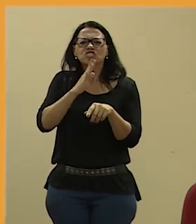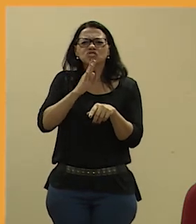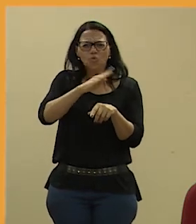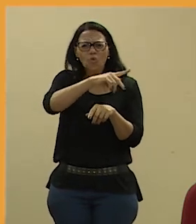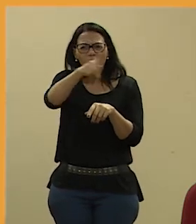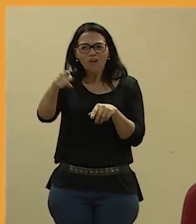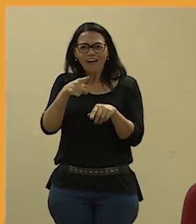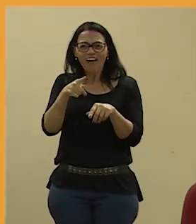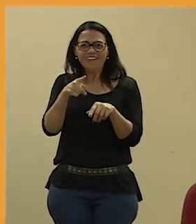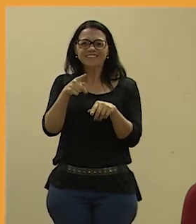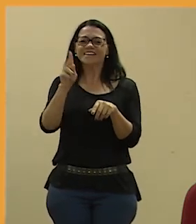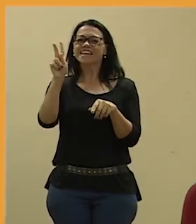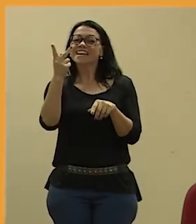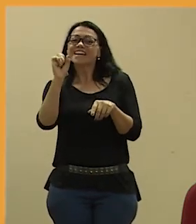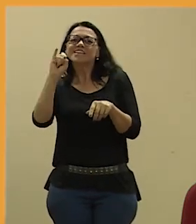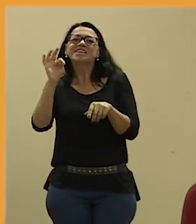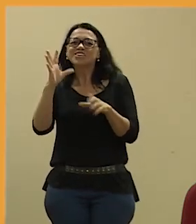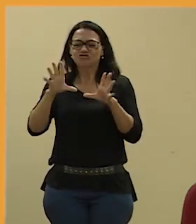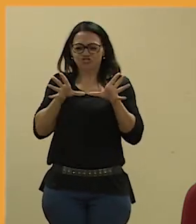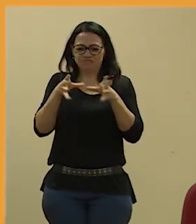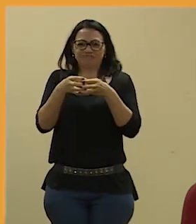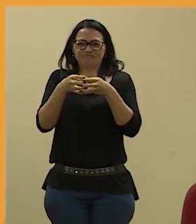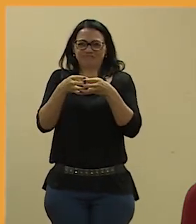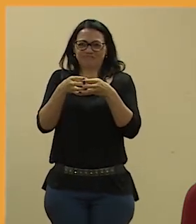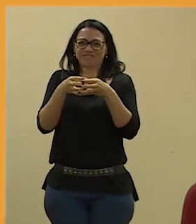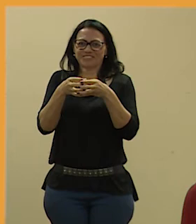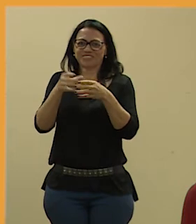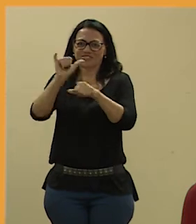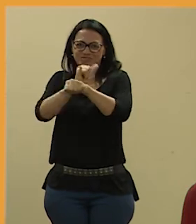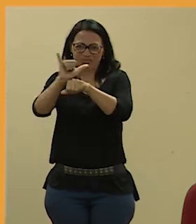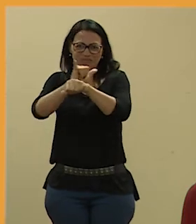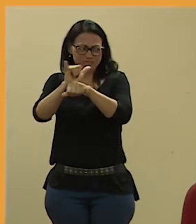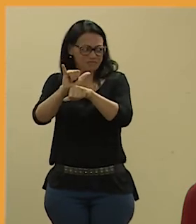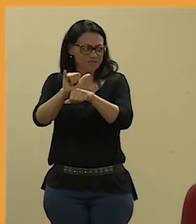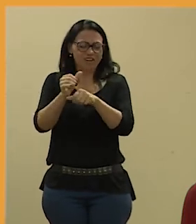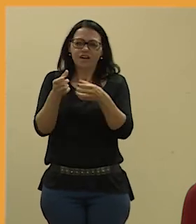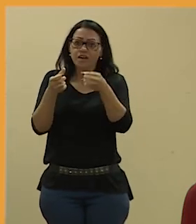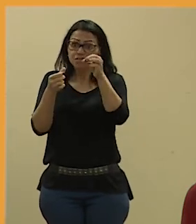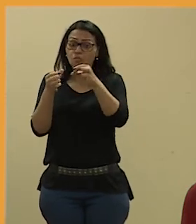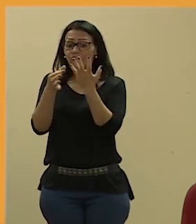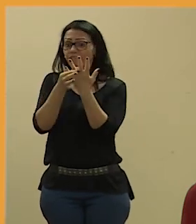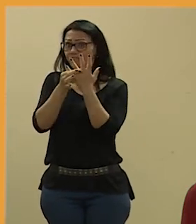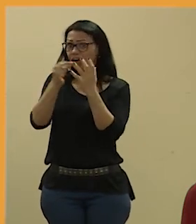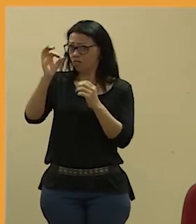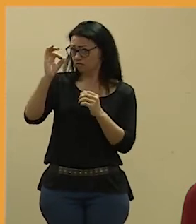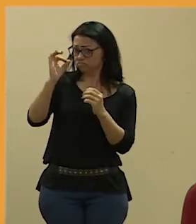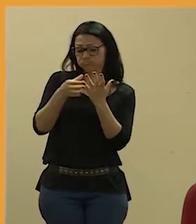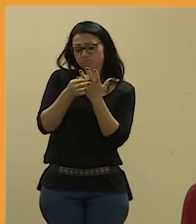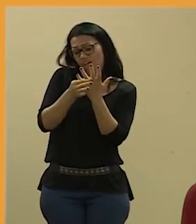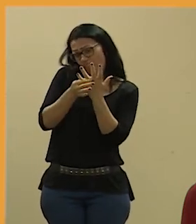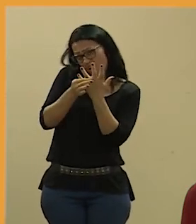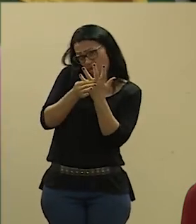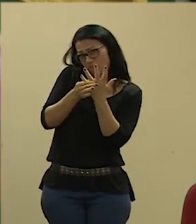caras são muito rápidos assim neve tem muitos tipos de kit e outubro e é o anel de led um anel mesmo redondo que você coloca no seu